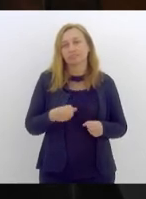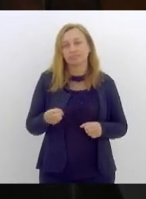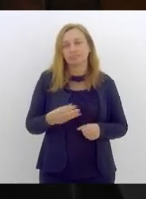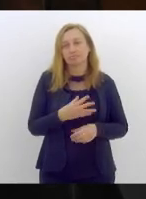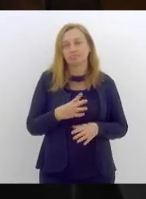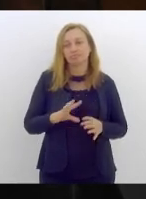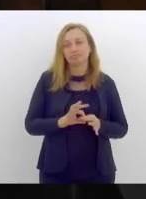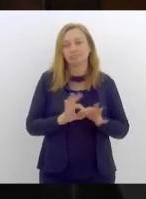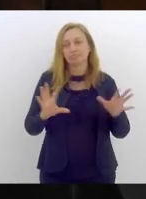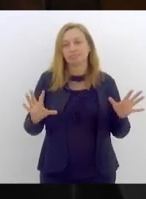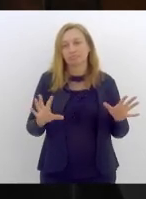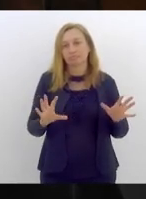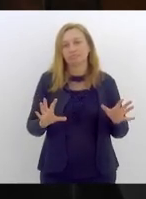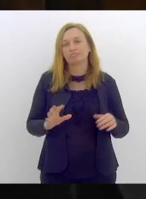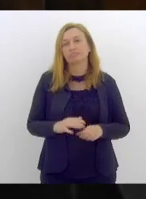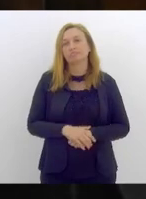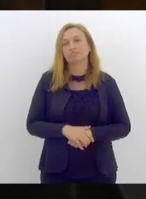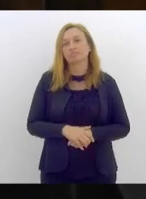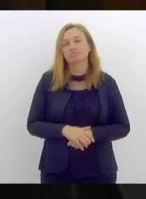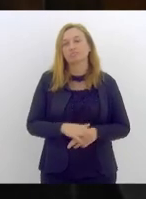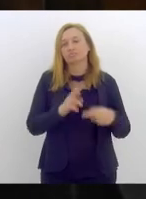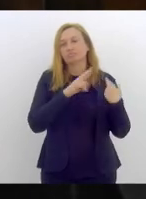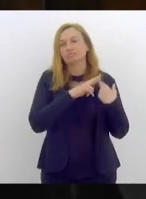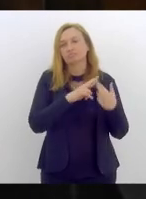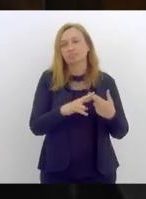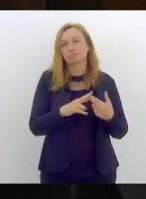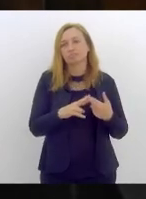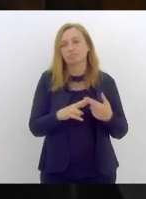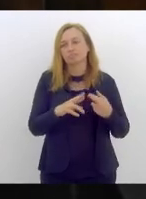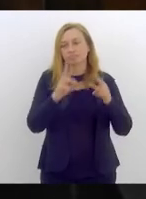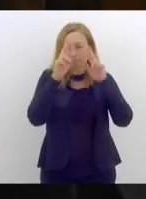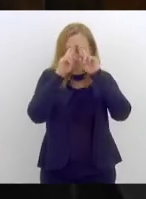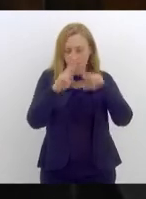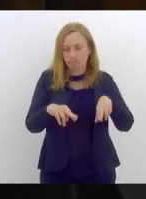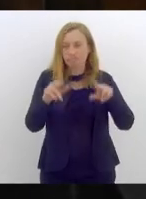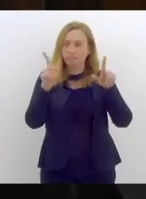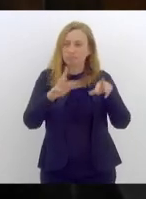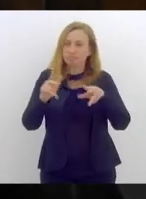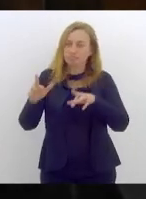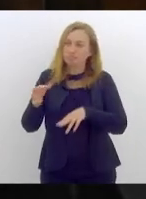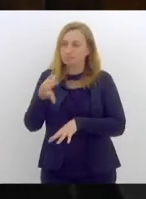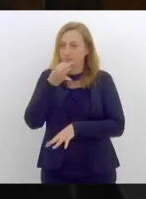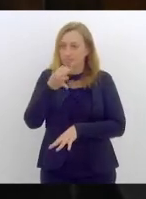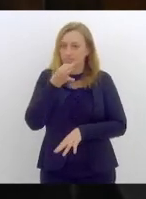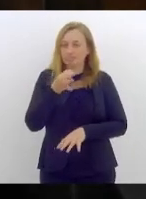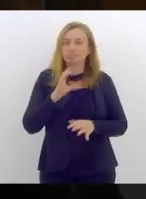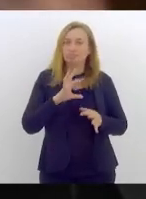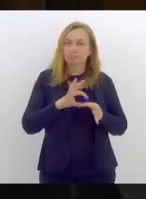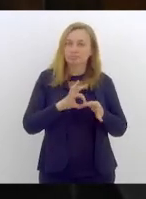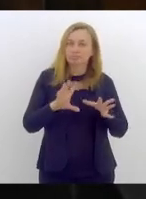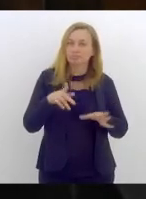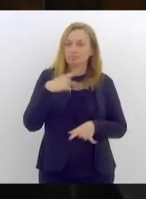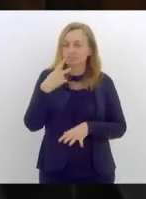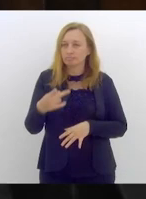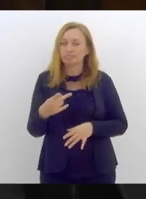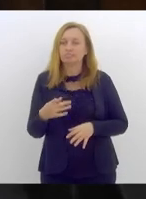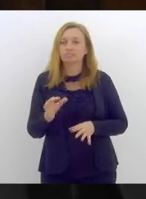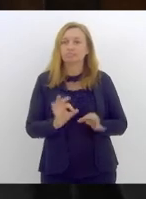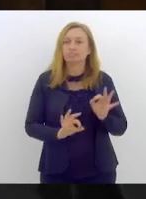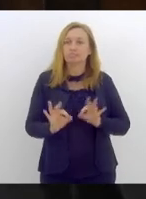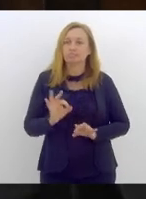a democracia restaurar o respeito às diferenças de opinião o respeito à liberdade de expressão de organização